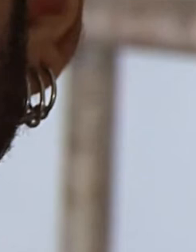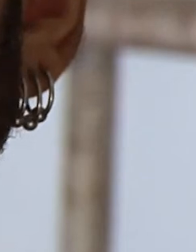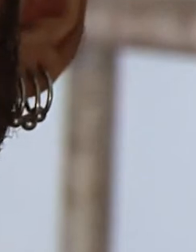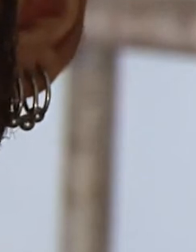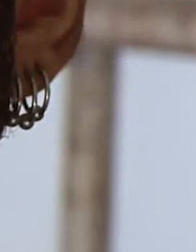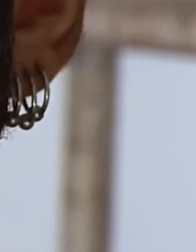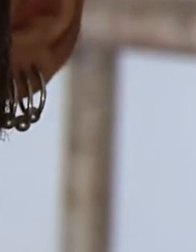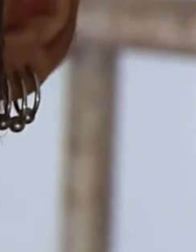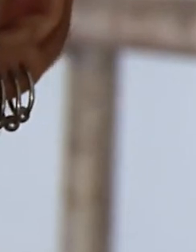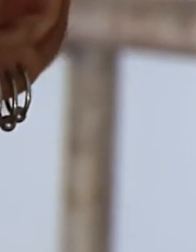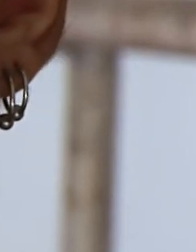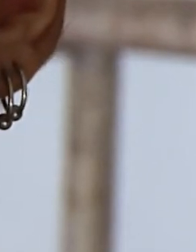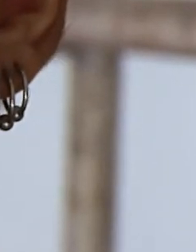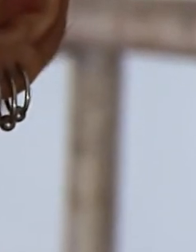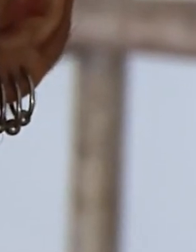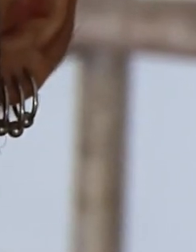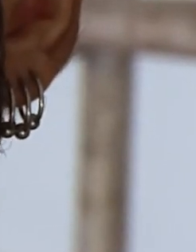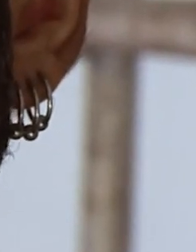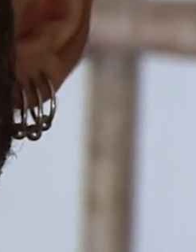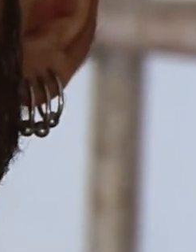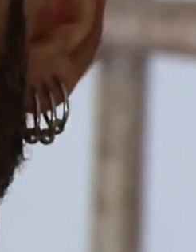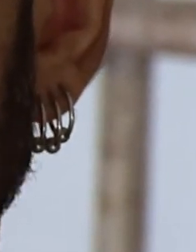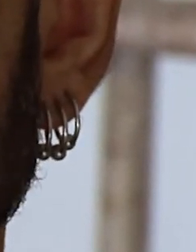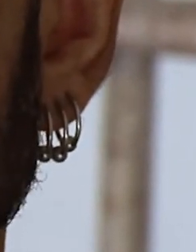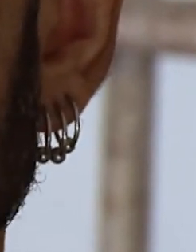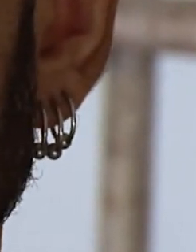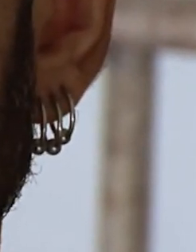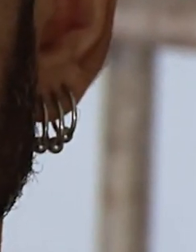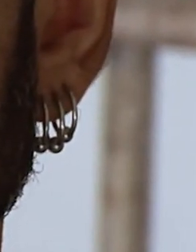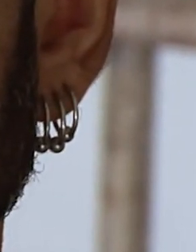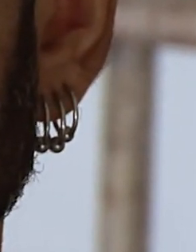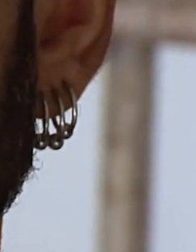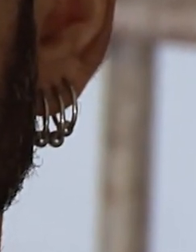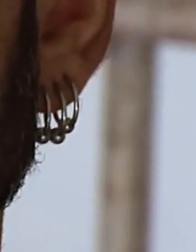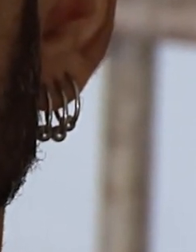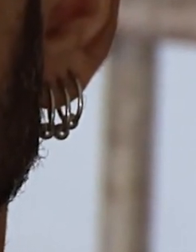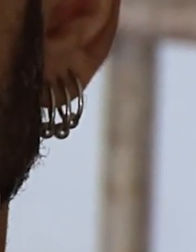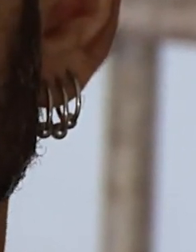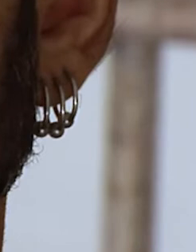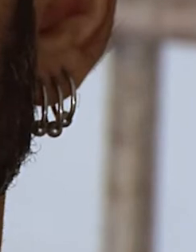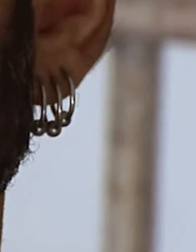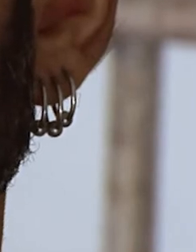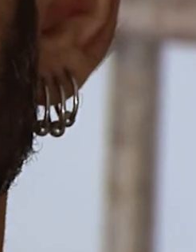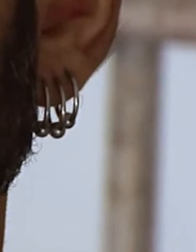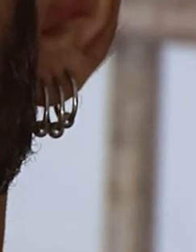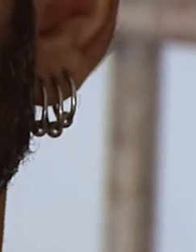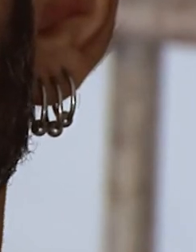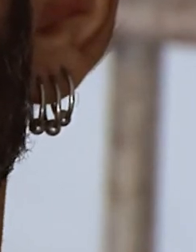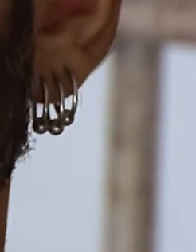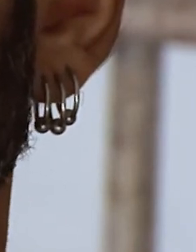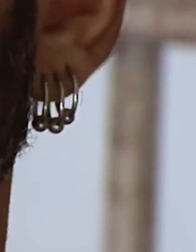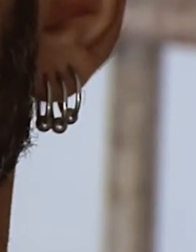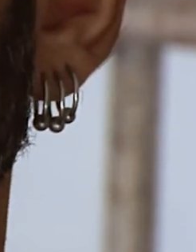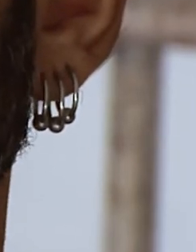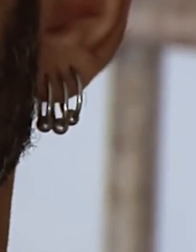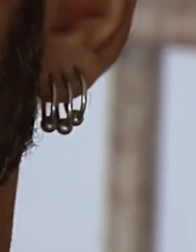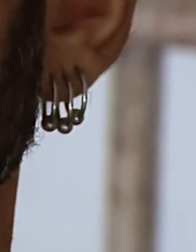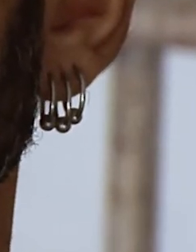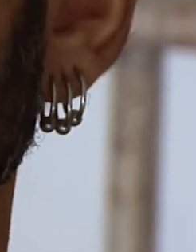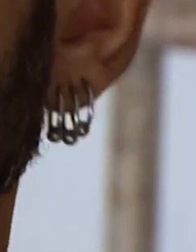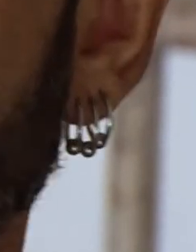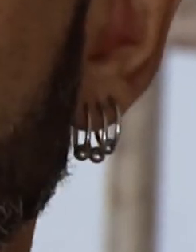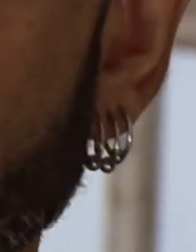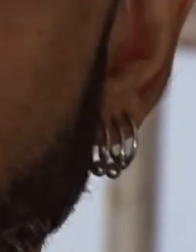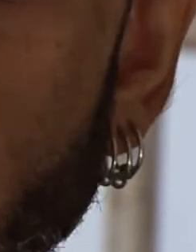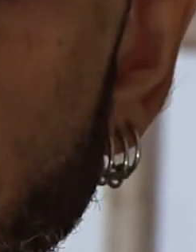tinha 2 murais em afresco. Você tinha um do Portinari e outro de um cara meio anônimo